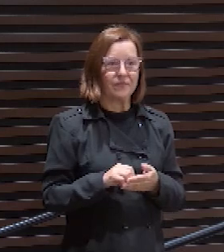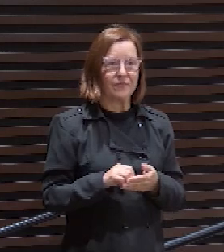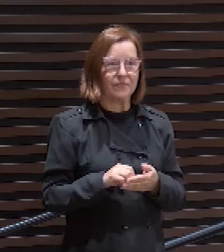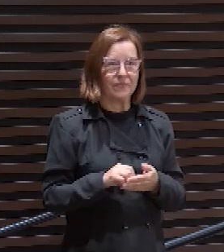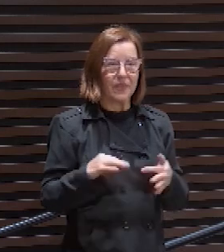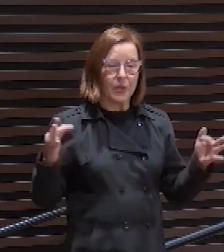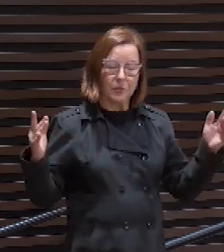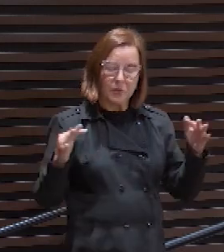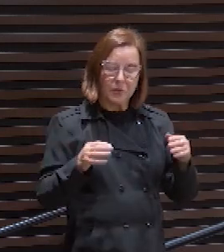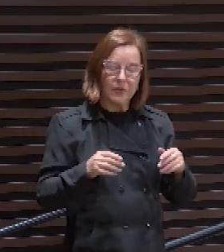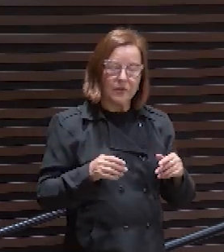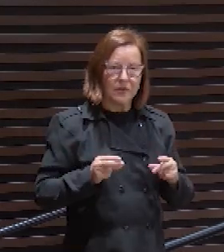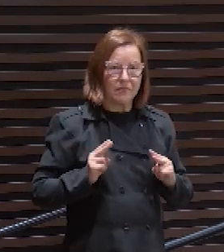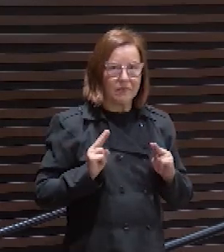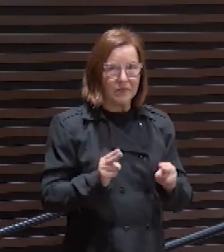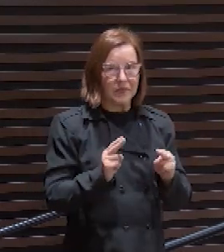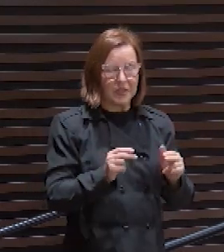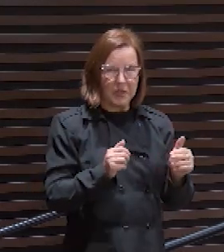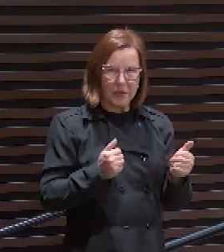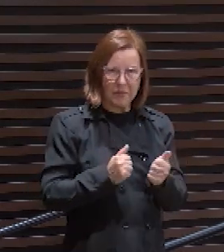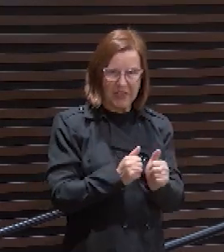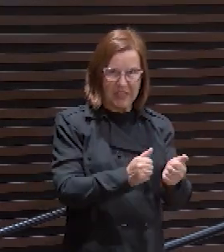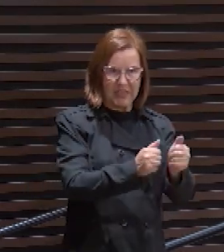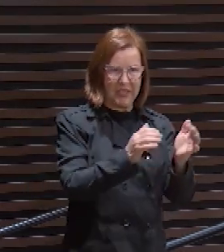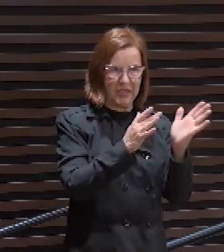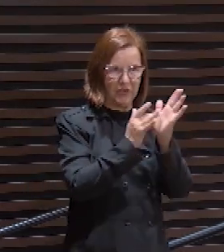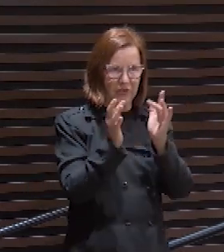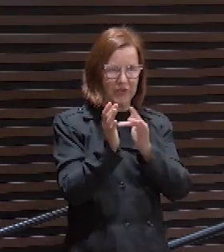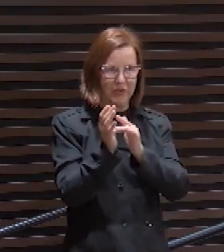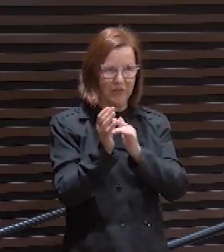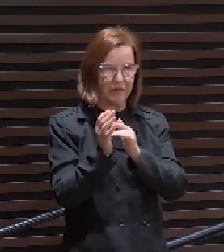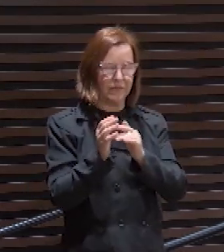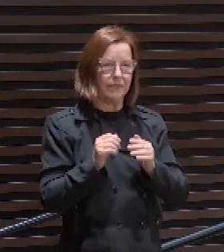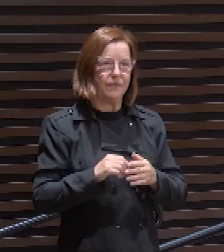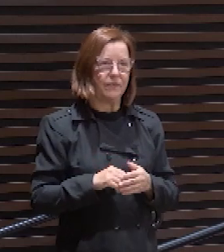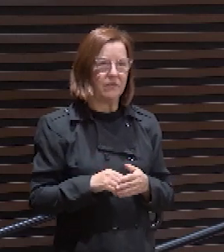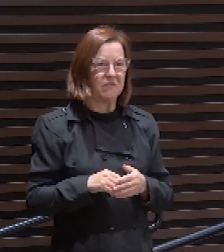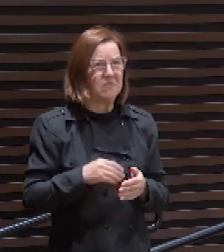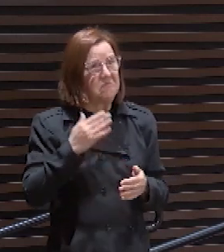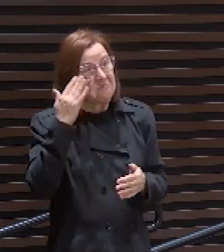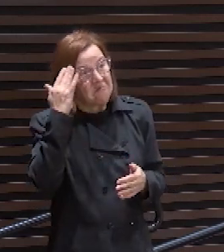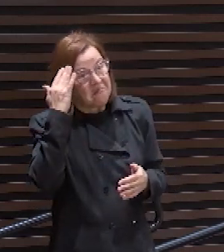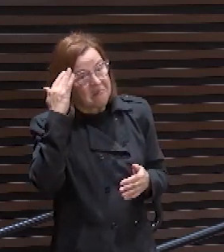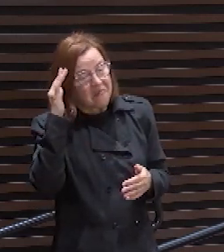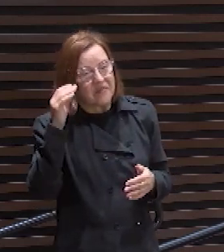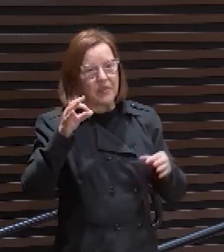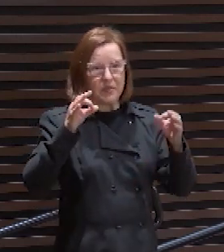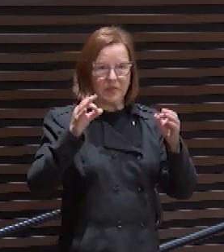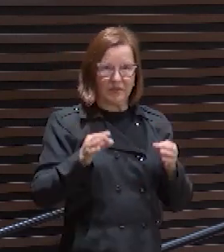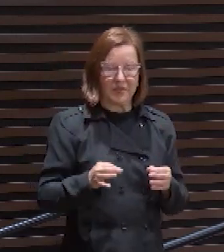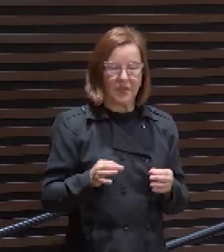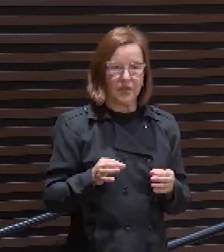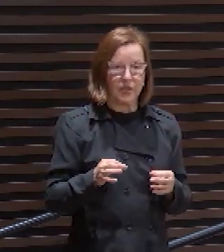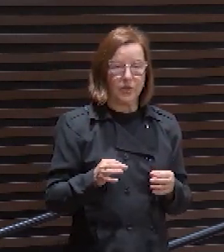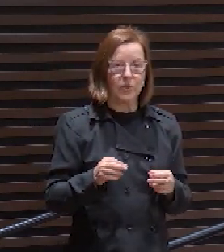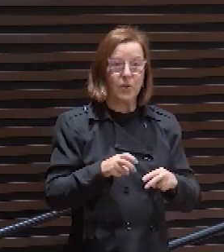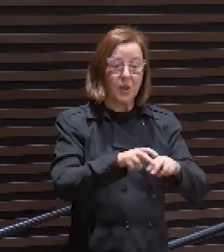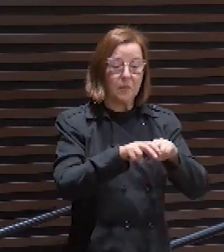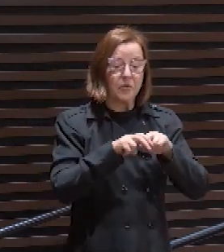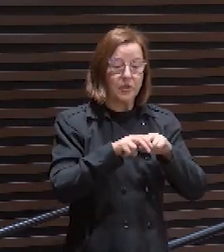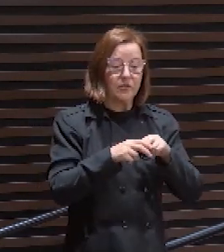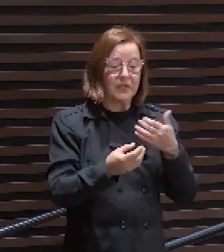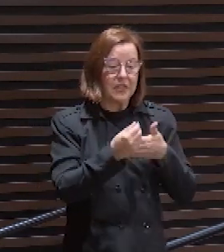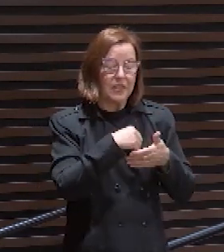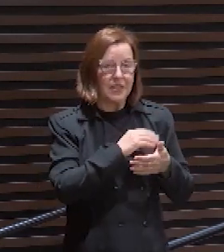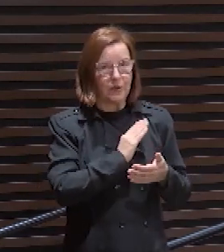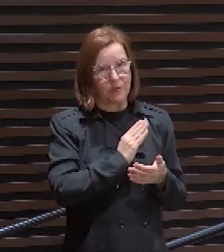seguindo a Jesus. E não podemos saber ao certo qual era a motivação do seu coração. Sabemos que alguns